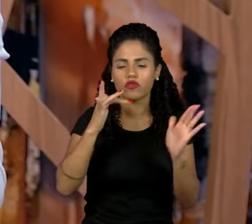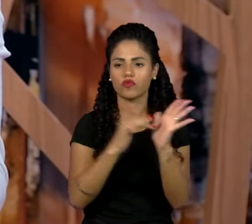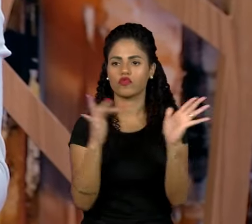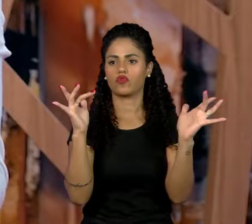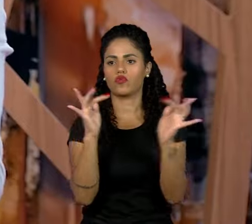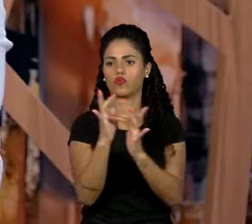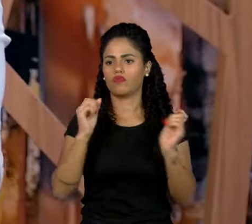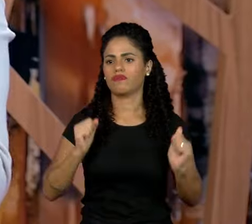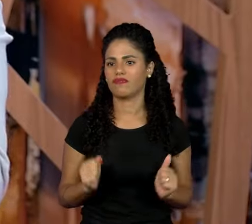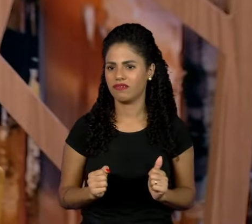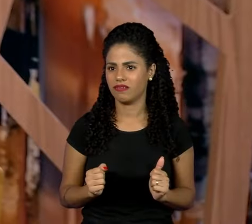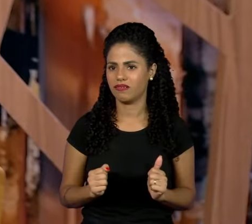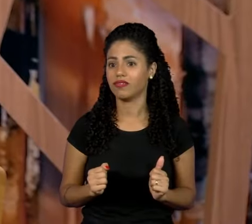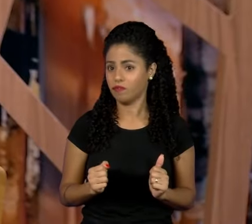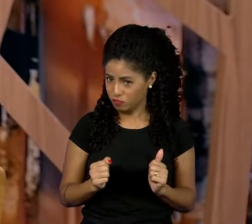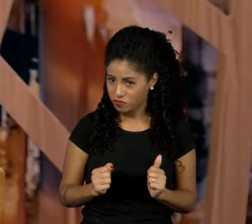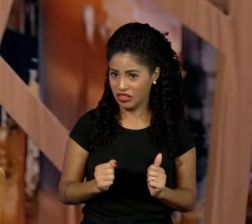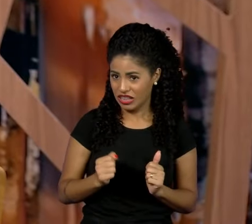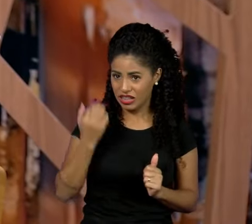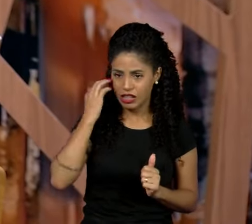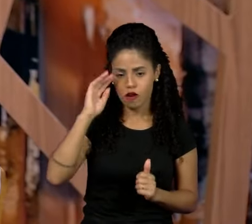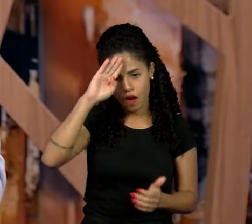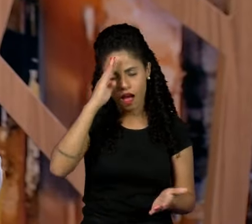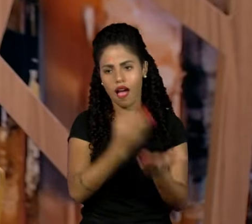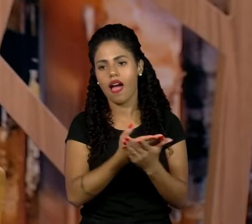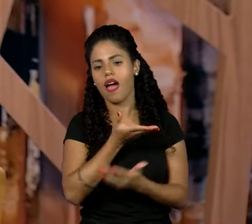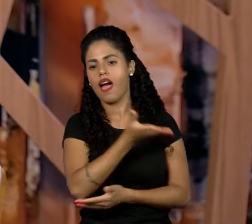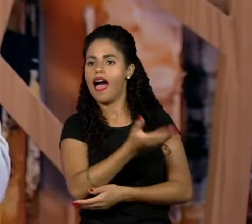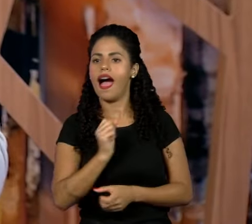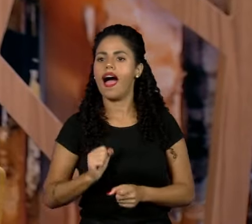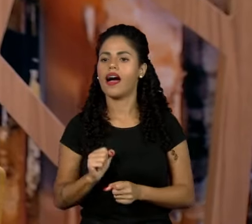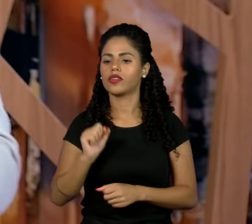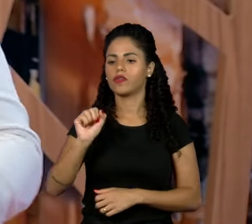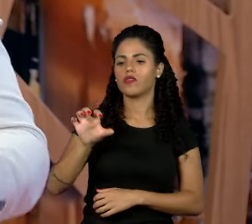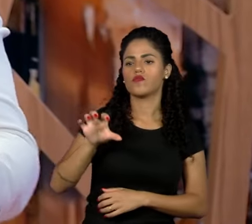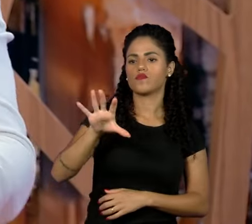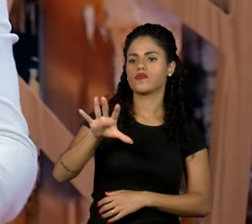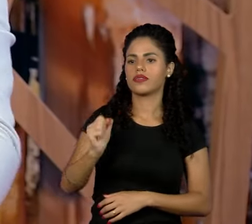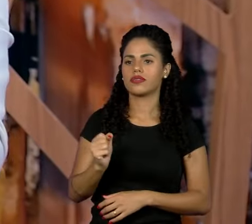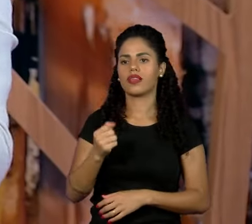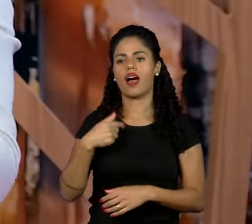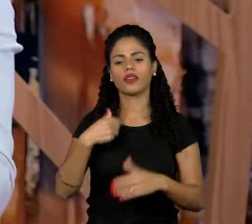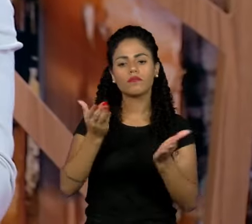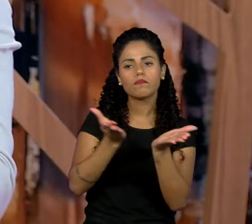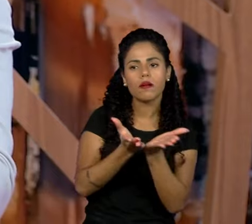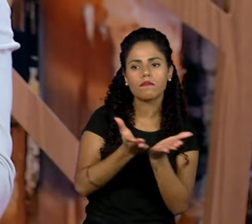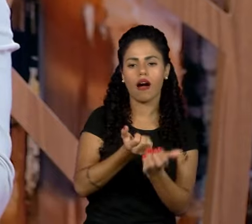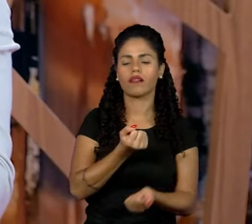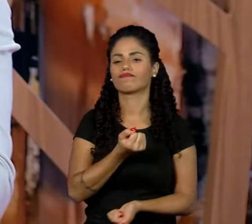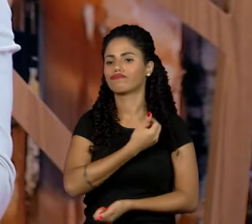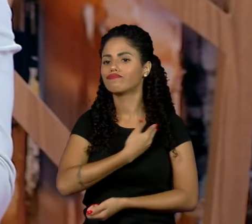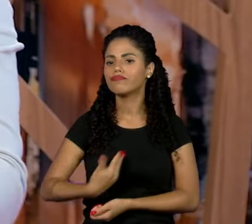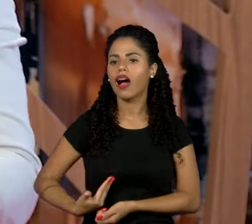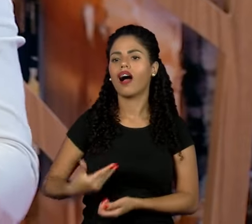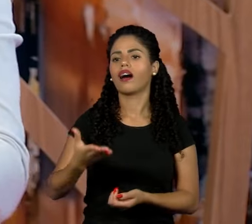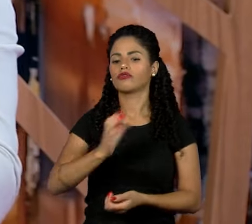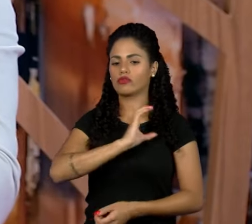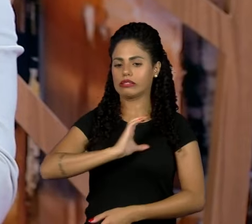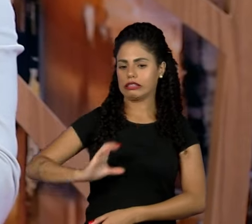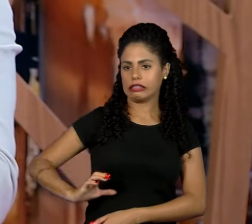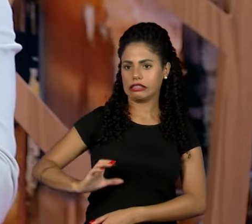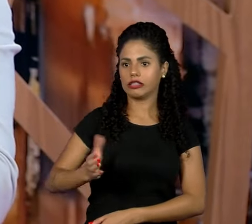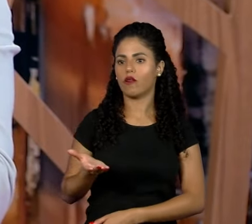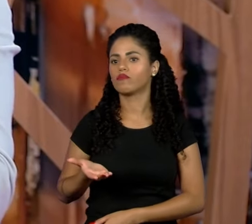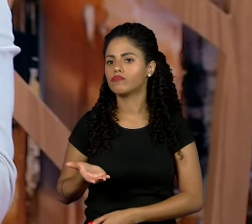Pilatos. Então vamos começar a tentar, de alguma forma, falar que o Estado é cristão. E aí foi quando o Estado se apropriou do cristianismo e falou, não, o